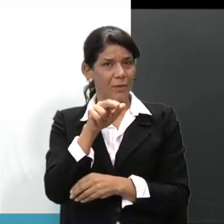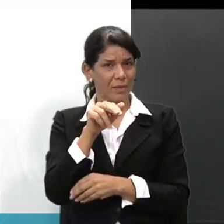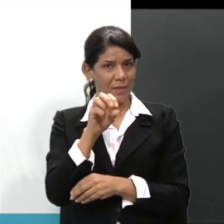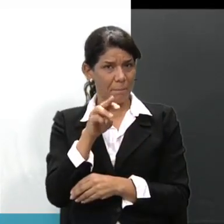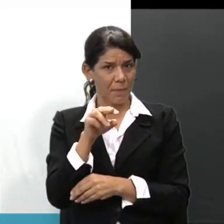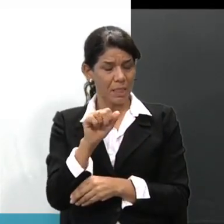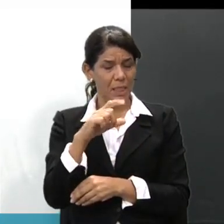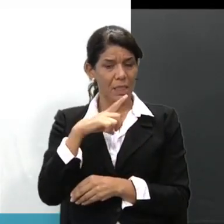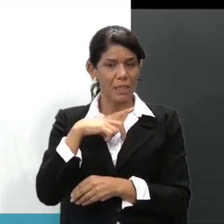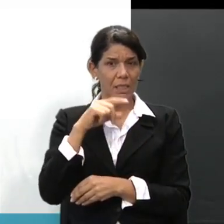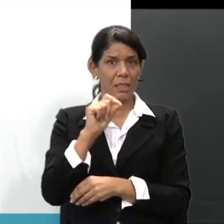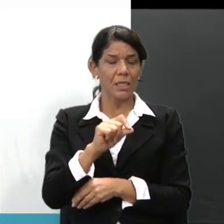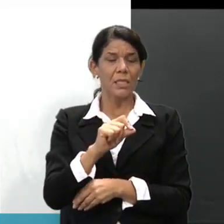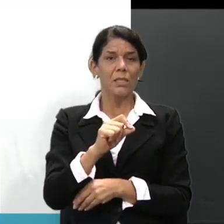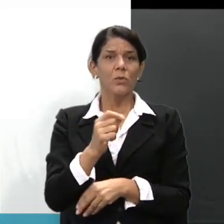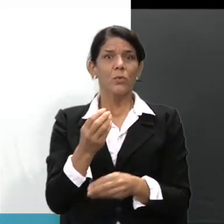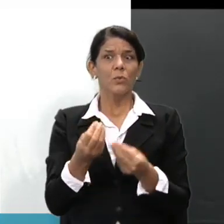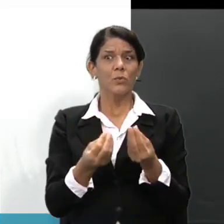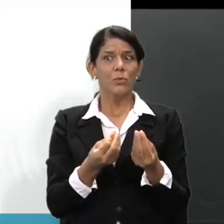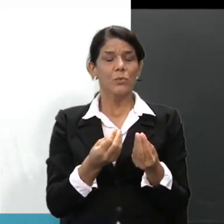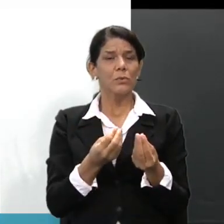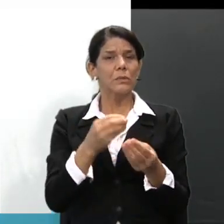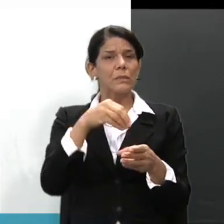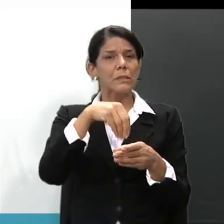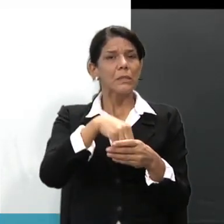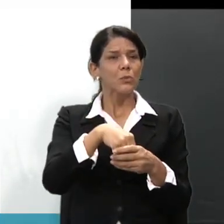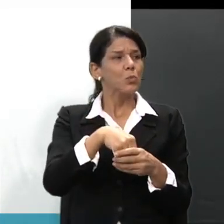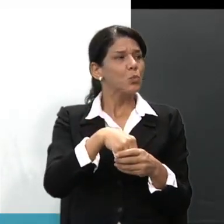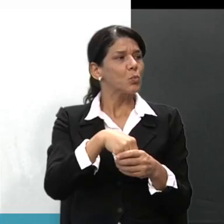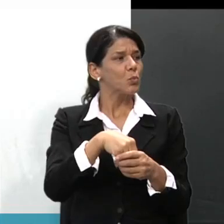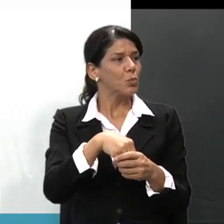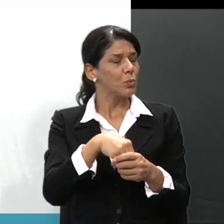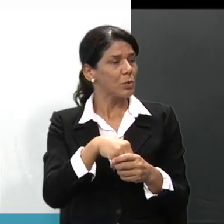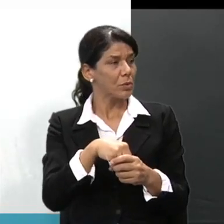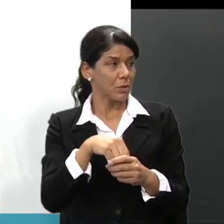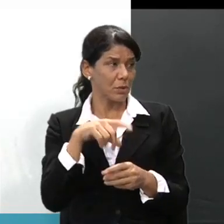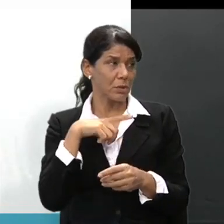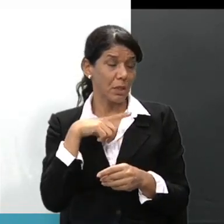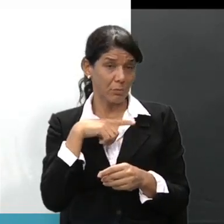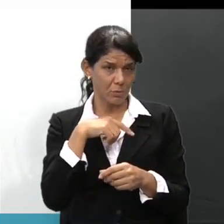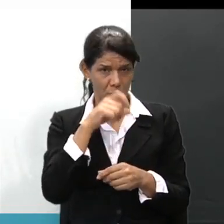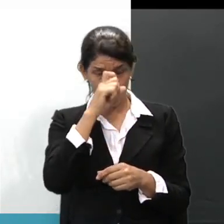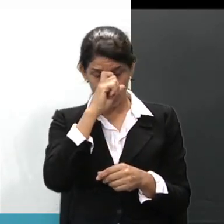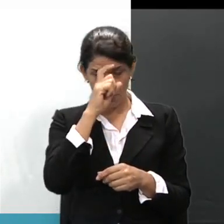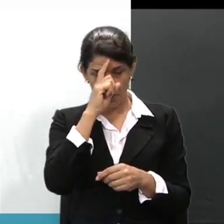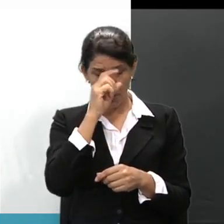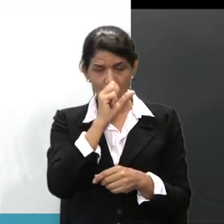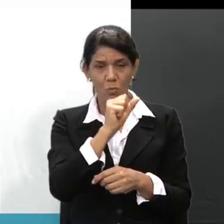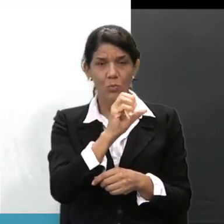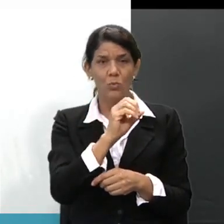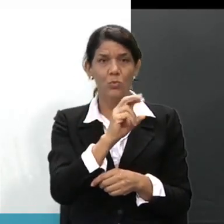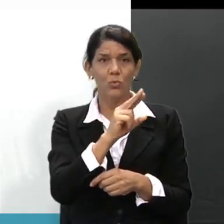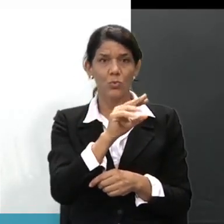temos, então, disponível na unidade um soro